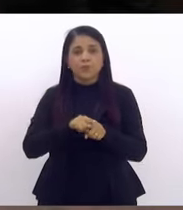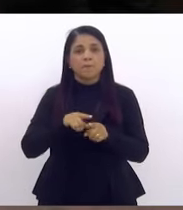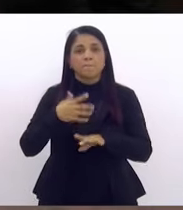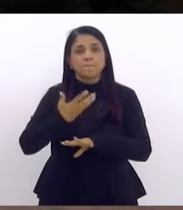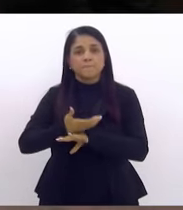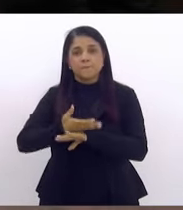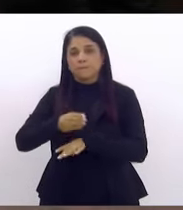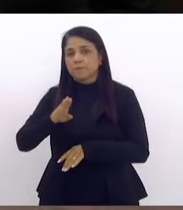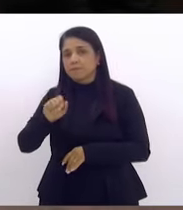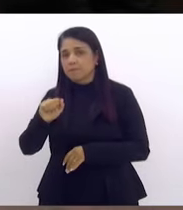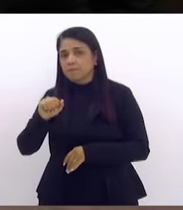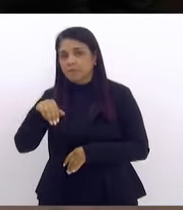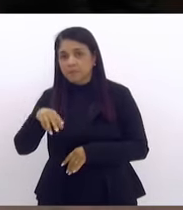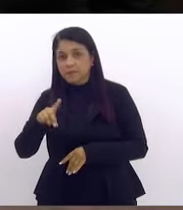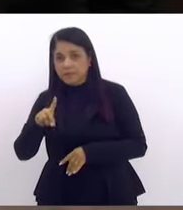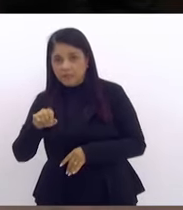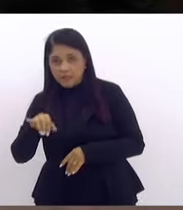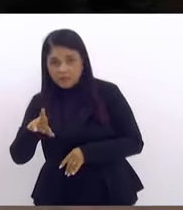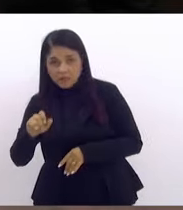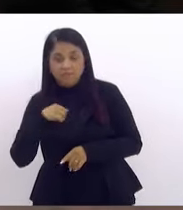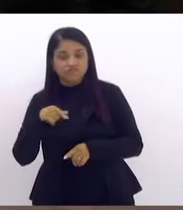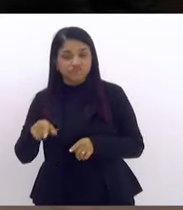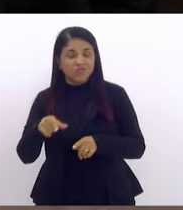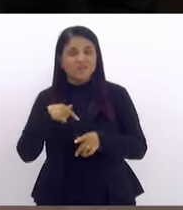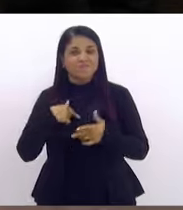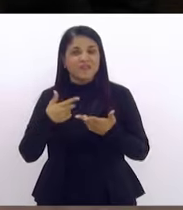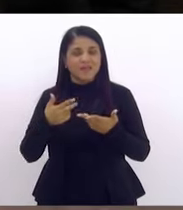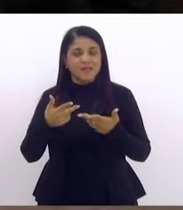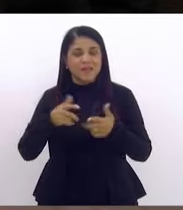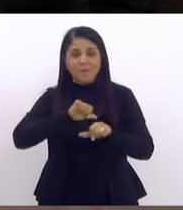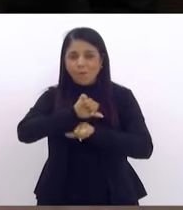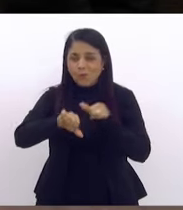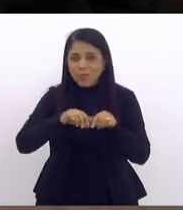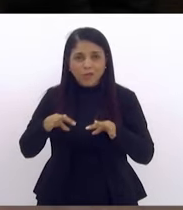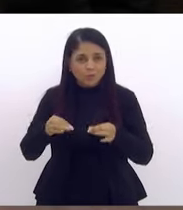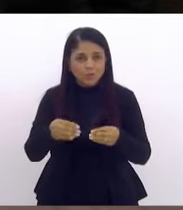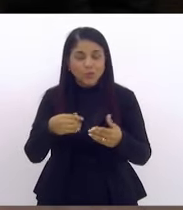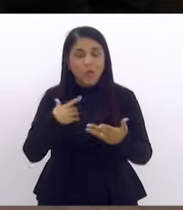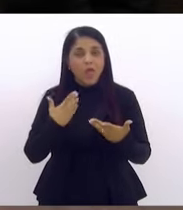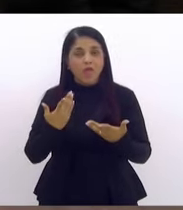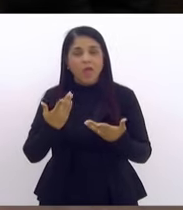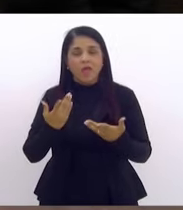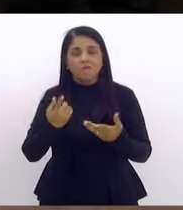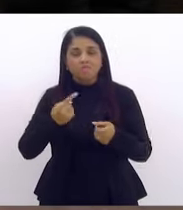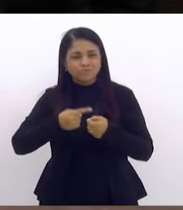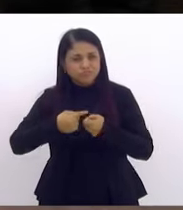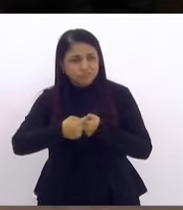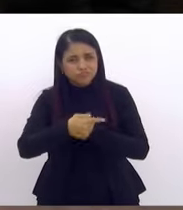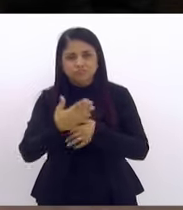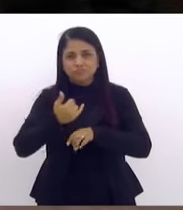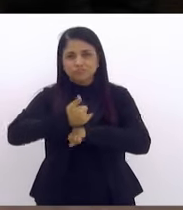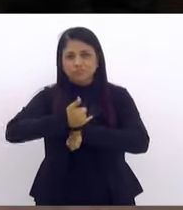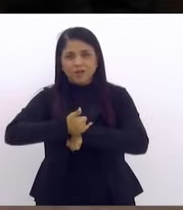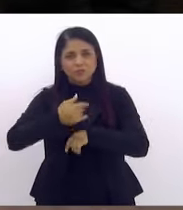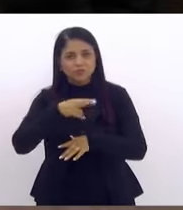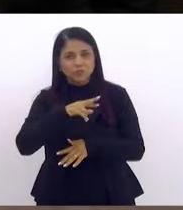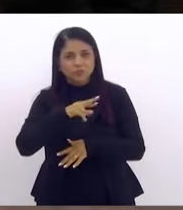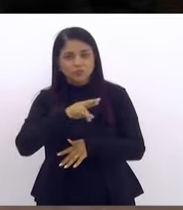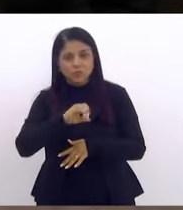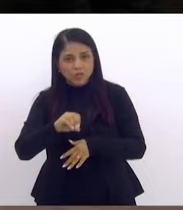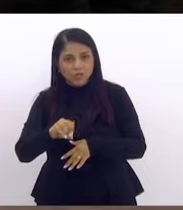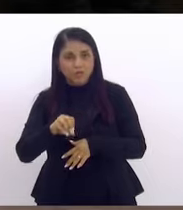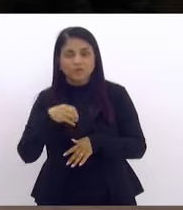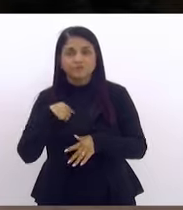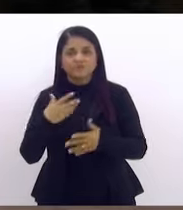região. Então, mexer com uma questão dessa prejudica muito o município do Rio de Janeiro. E posso dizer e afiançar a todos vocês,